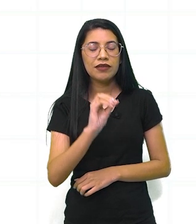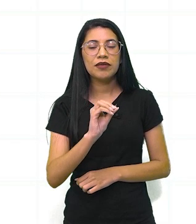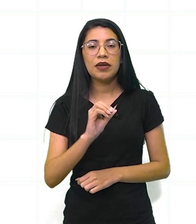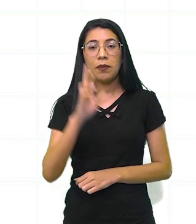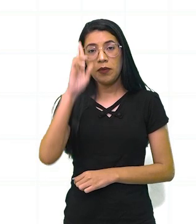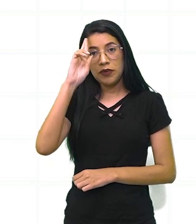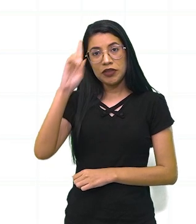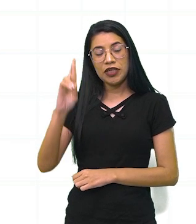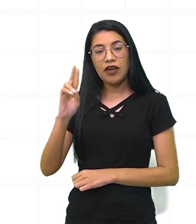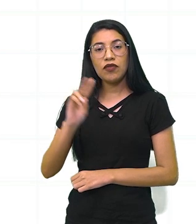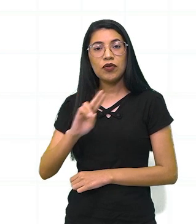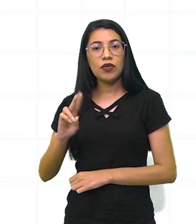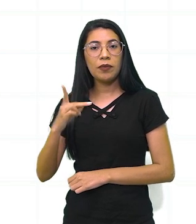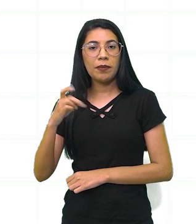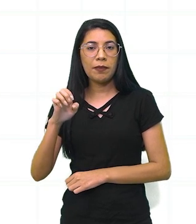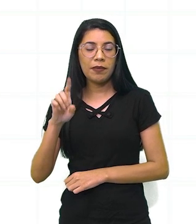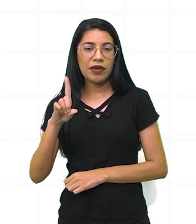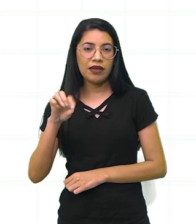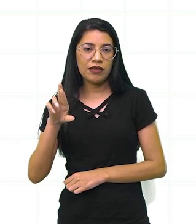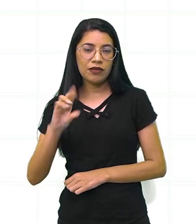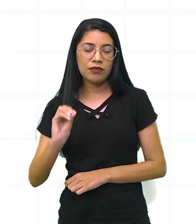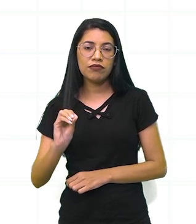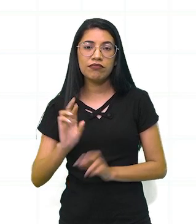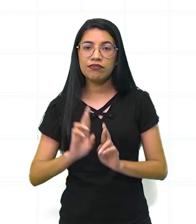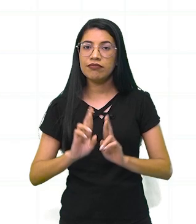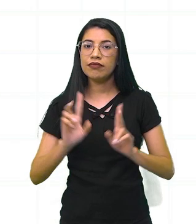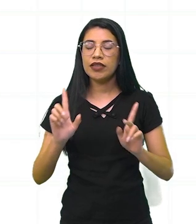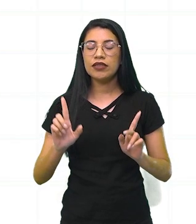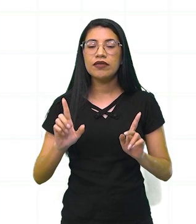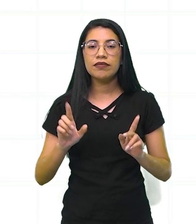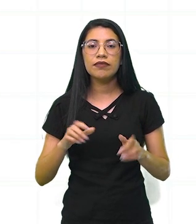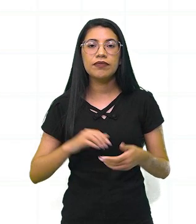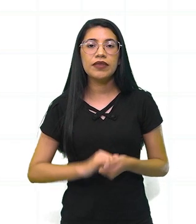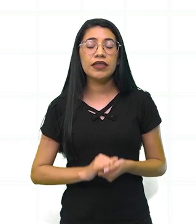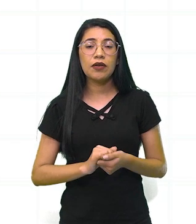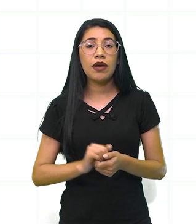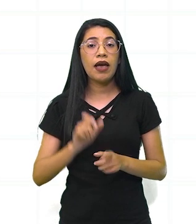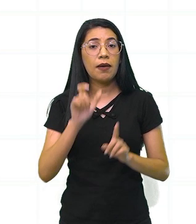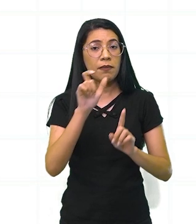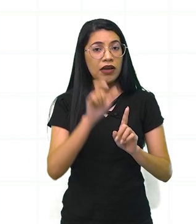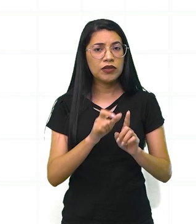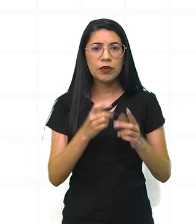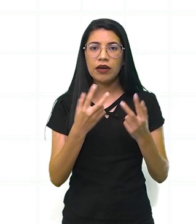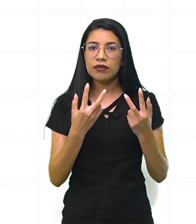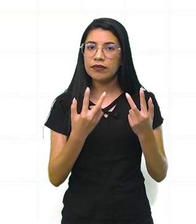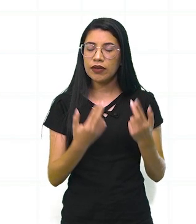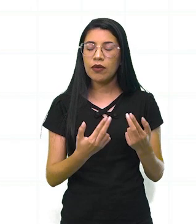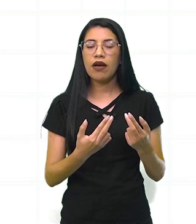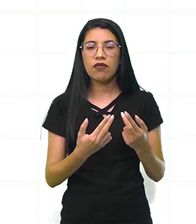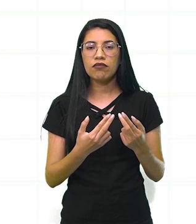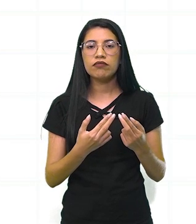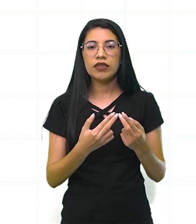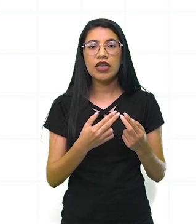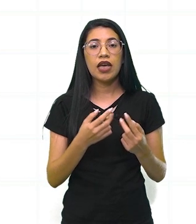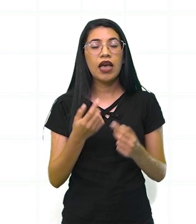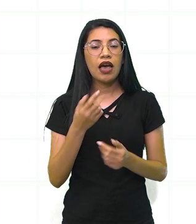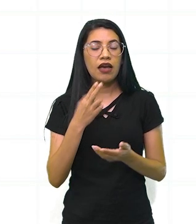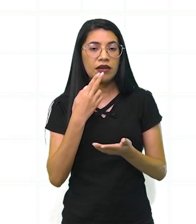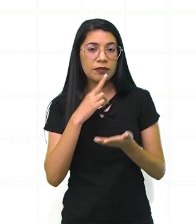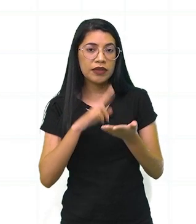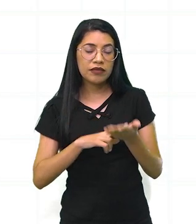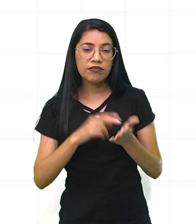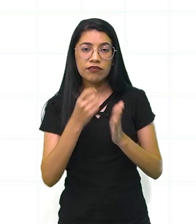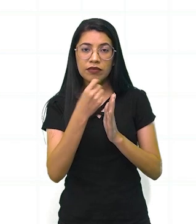chefe ele se intitula como Pedro Ou seja é a mesma pessoa escrevendo as duas